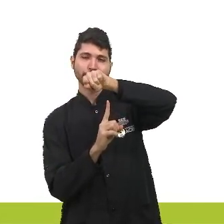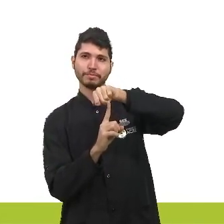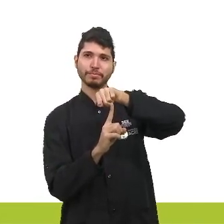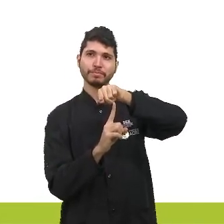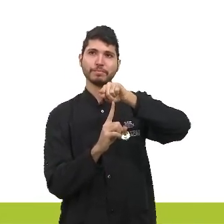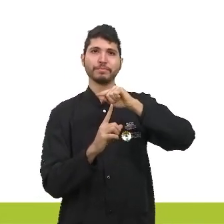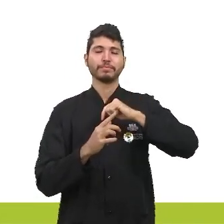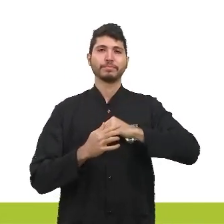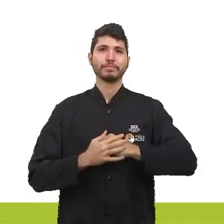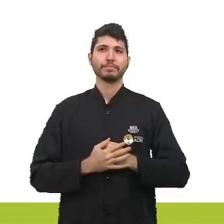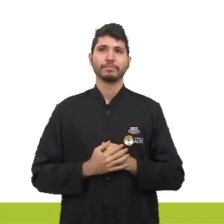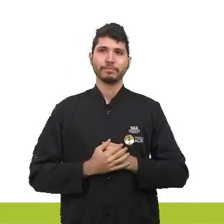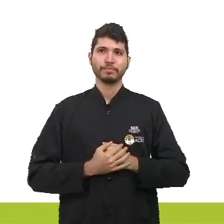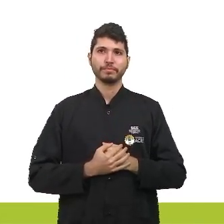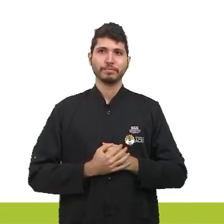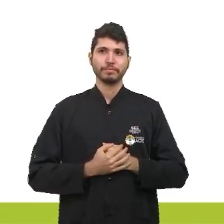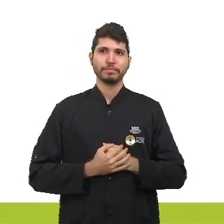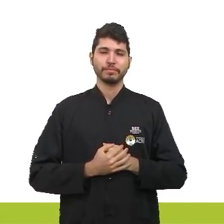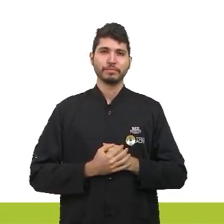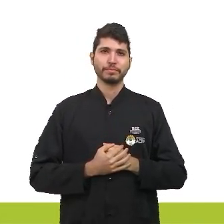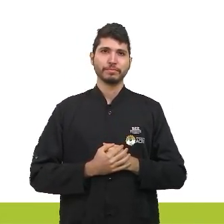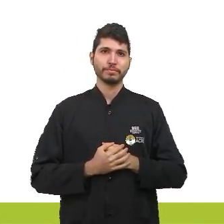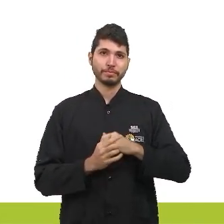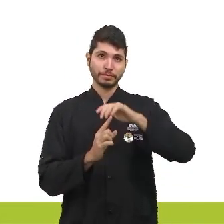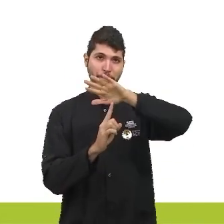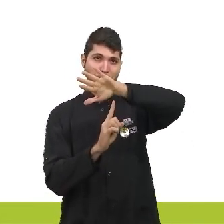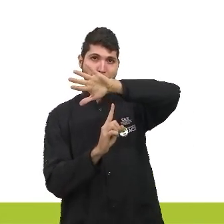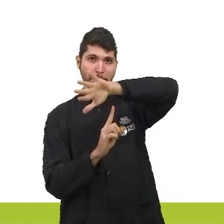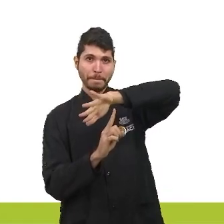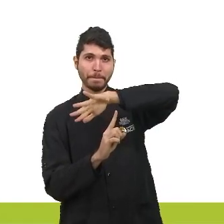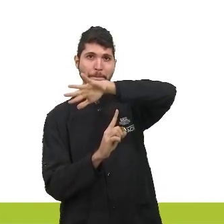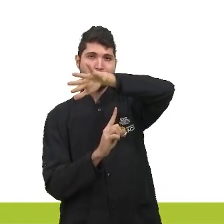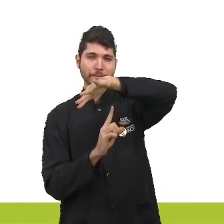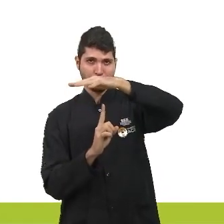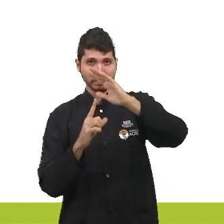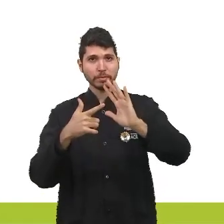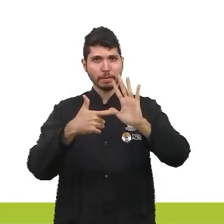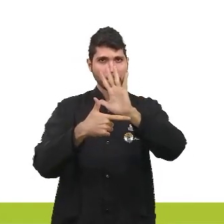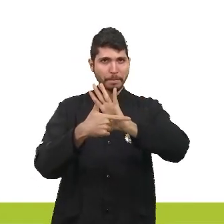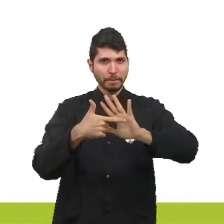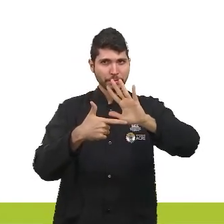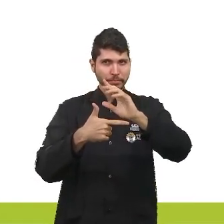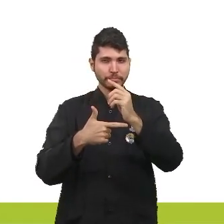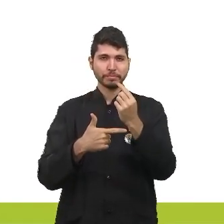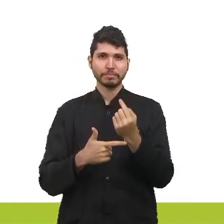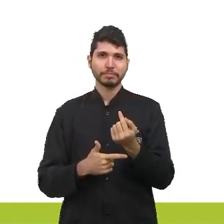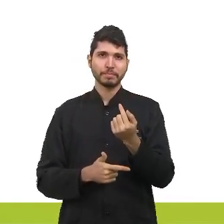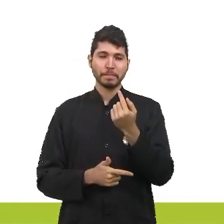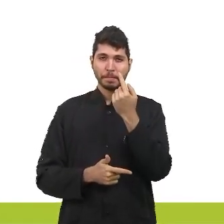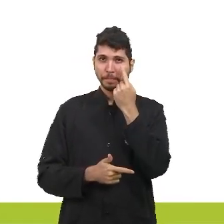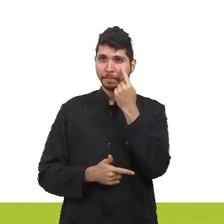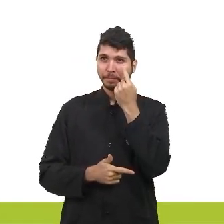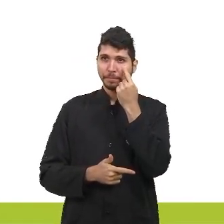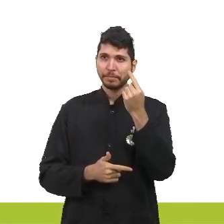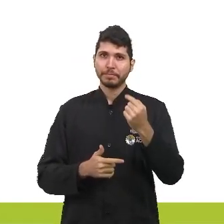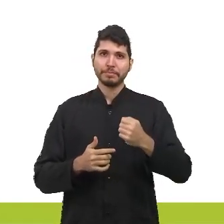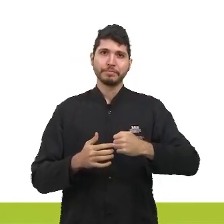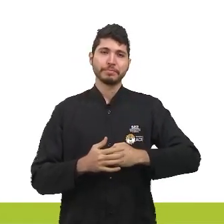Agora, é claro que passa um plano por esse polígono, que é a face dessa